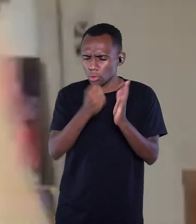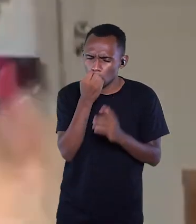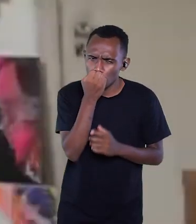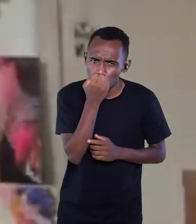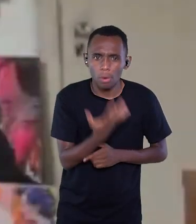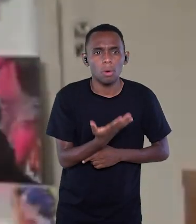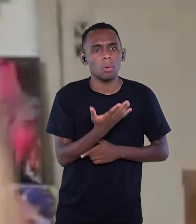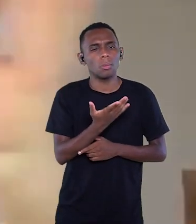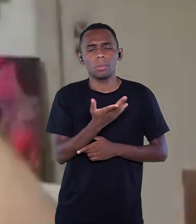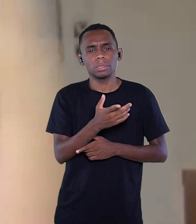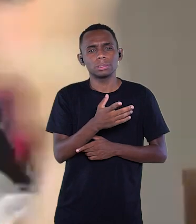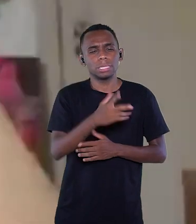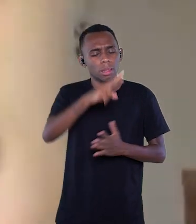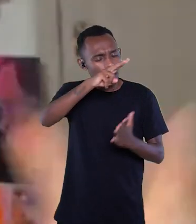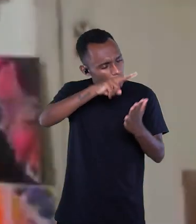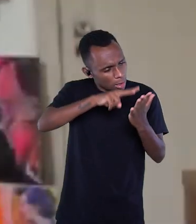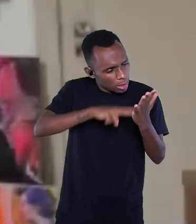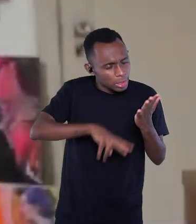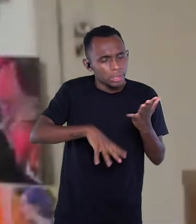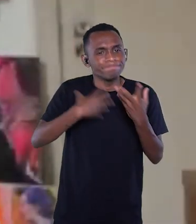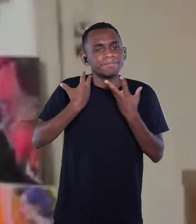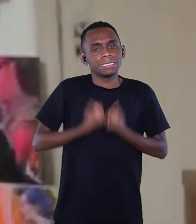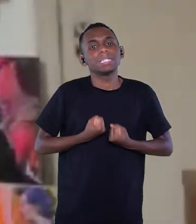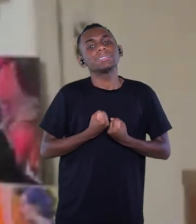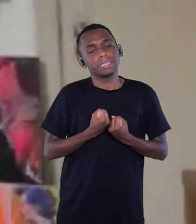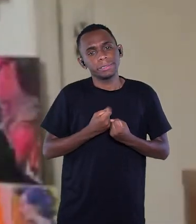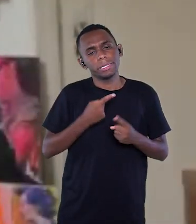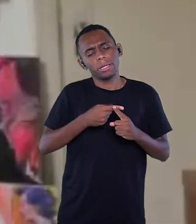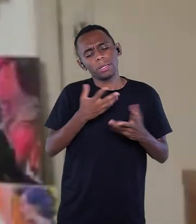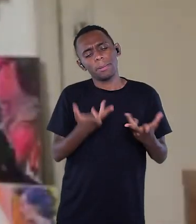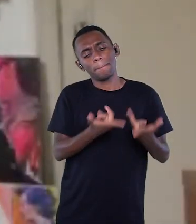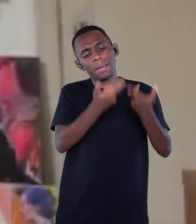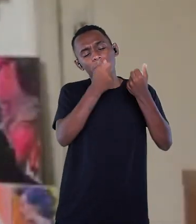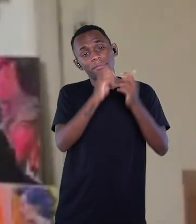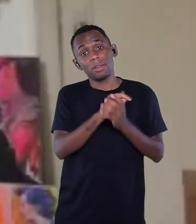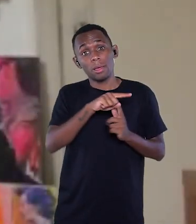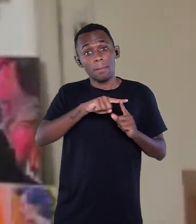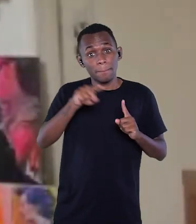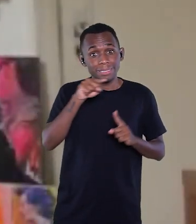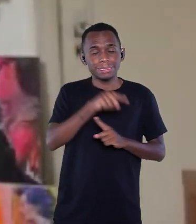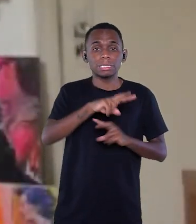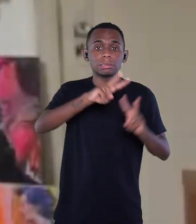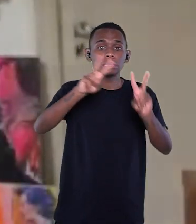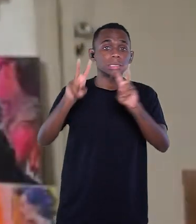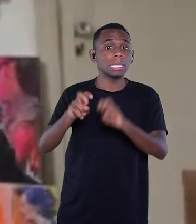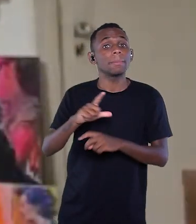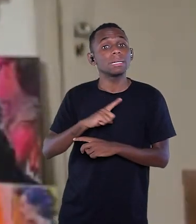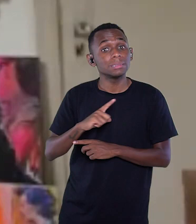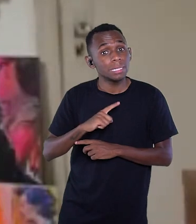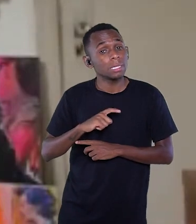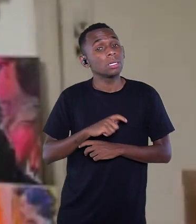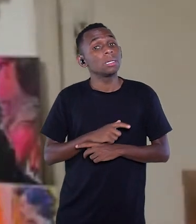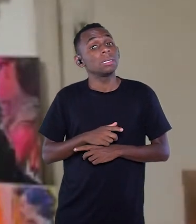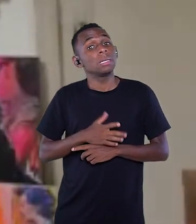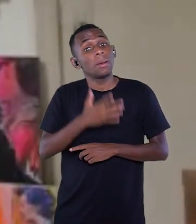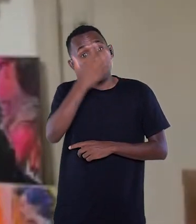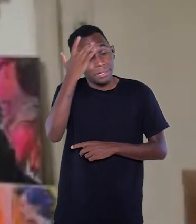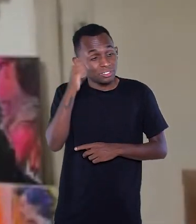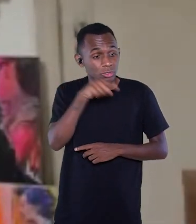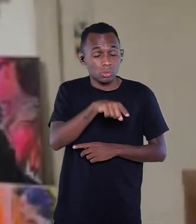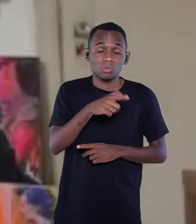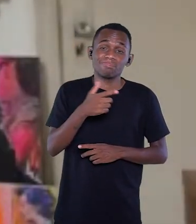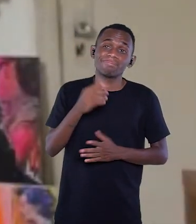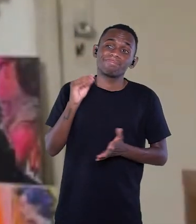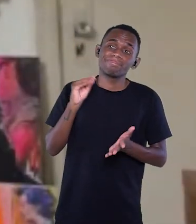você engole as coisas dela, assim, ela é fantástica. Mas tem essa questão. Eu acho que é uma pessoa que a gente ainda